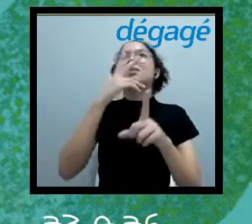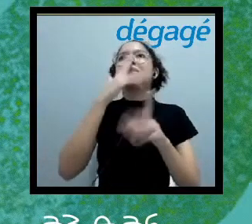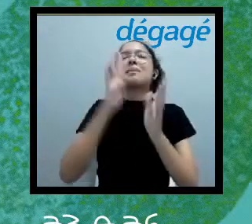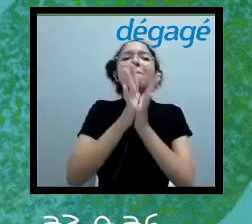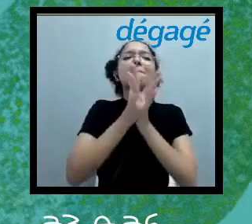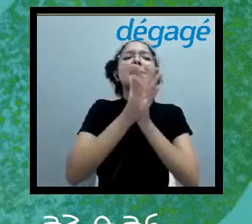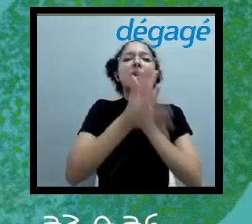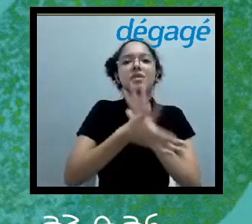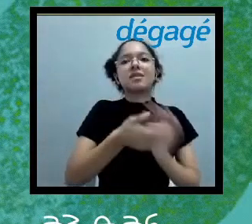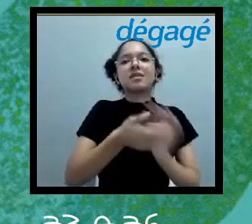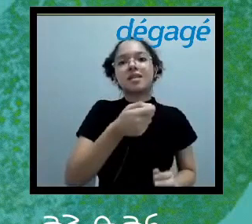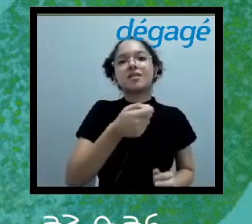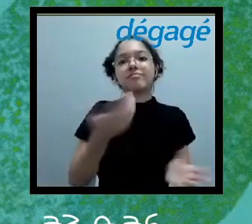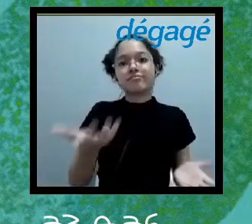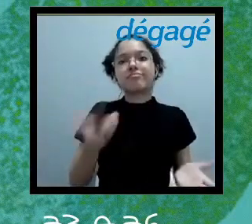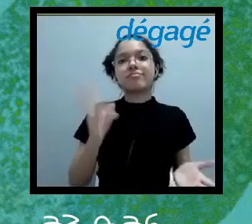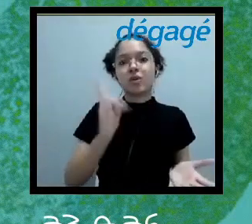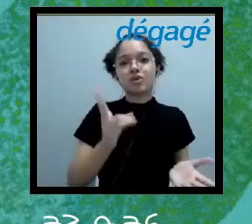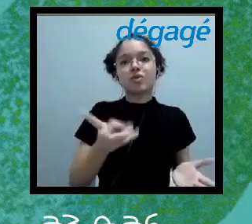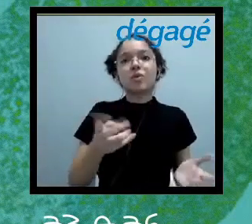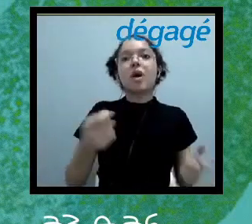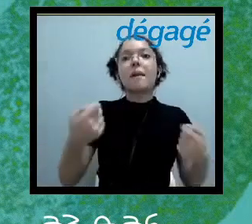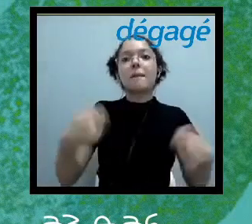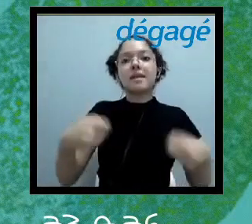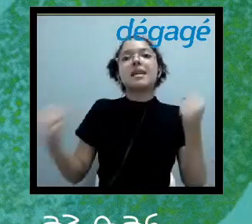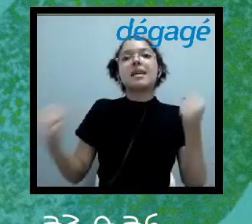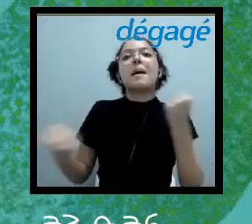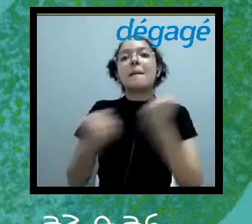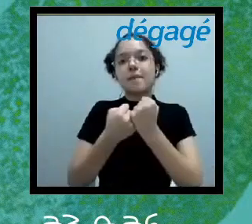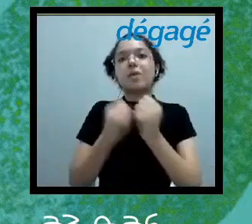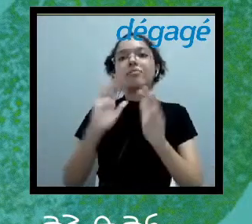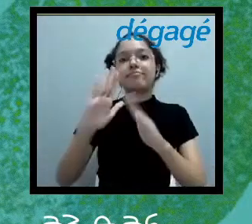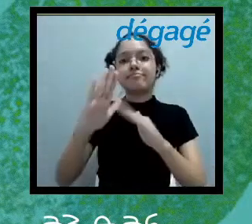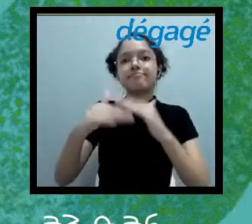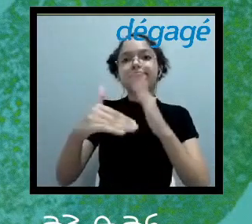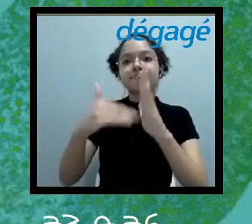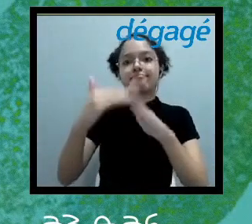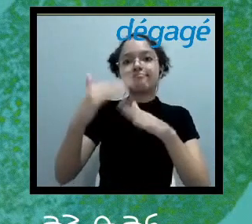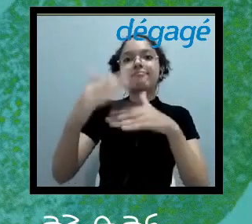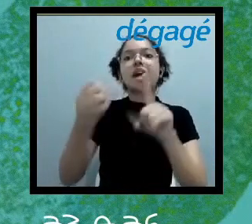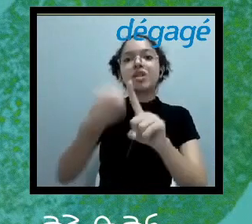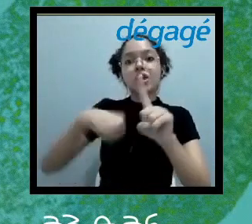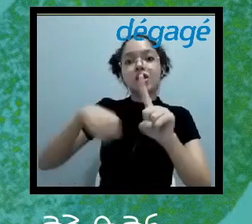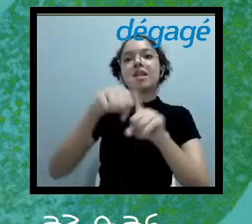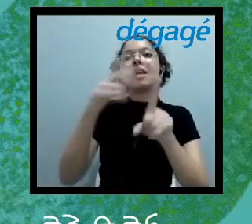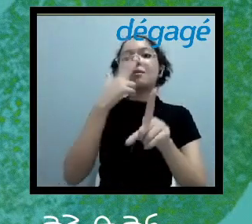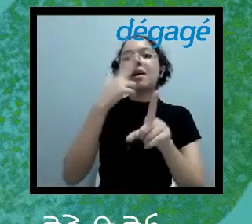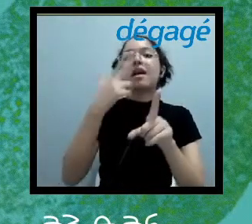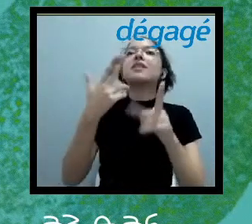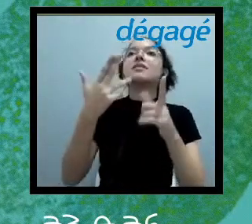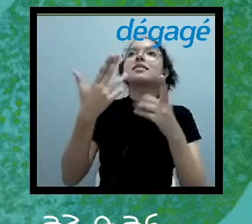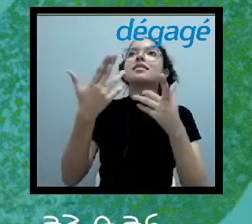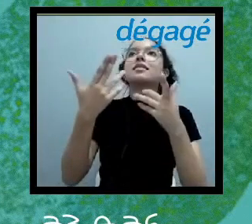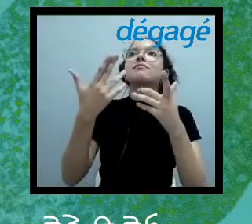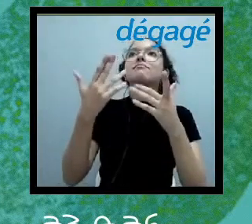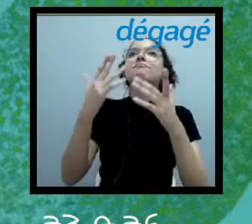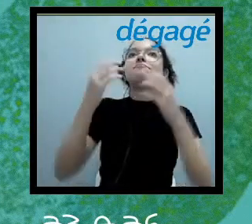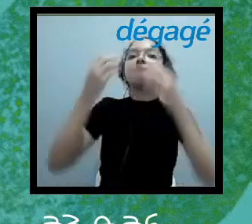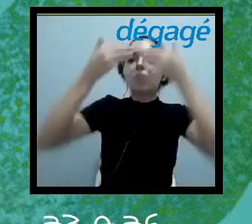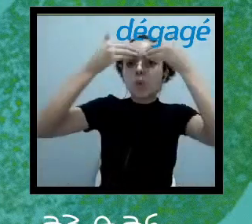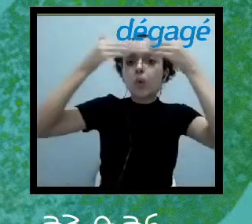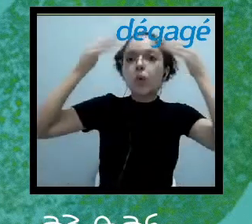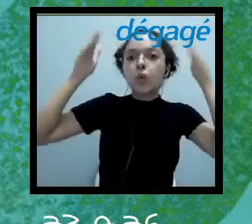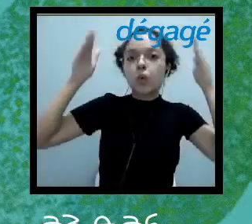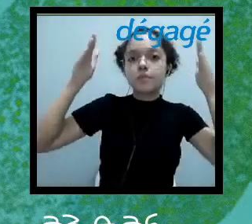corpo e possam ganhar a cidade. Mas ainda está em nichos, né? Não é toda a universidade que tem esses projetos. Na Unirio aí foi muito